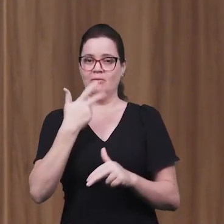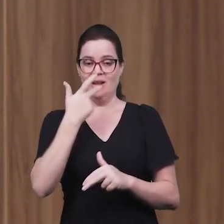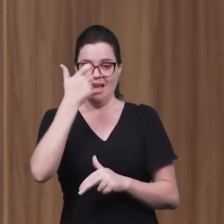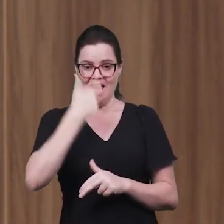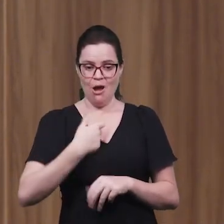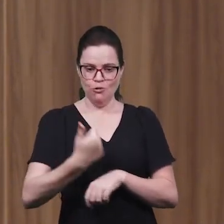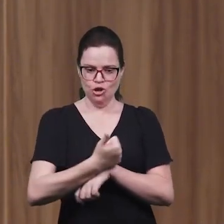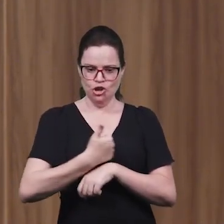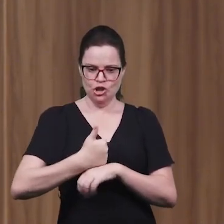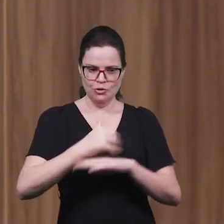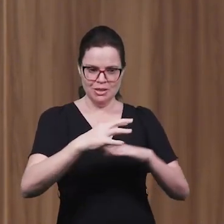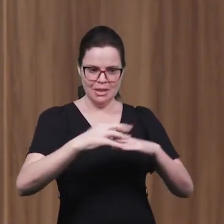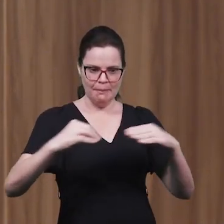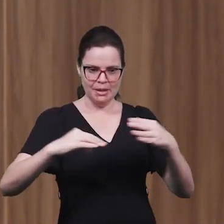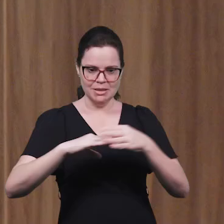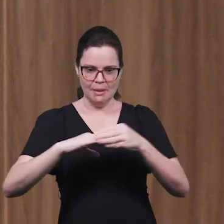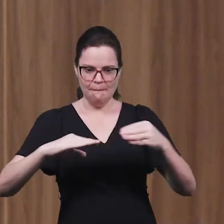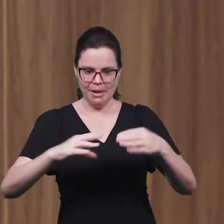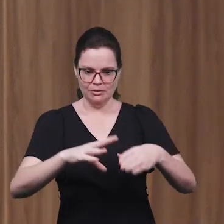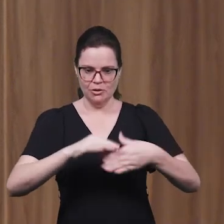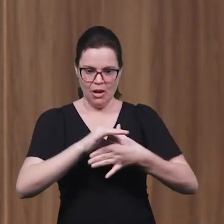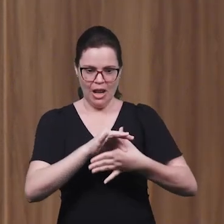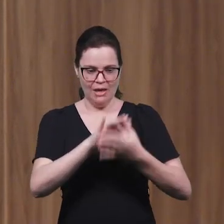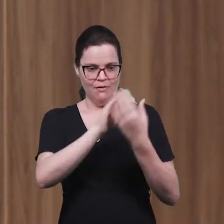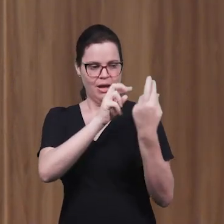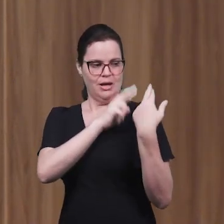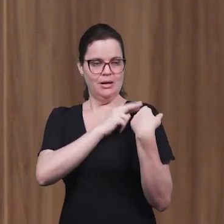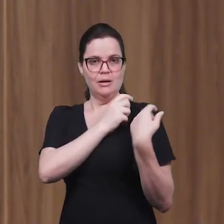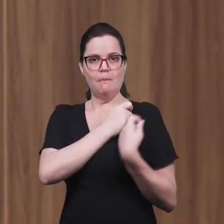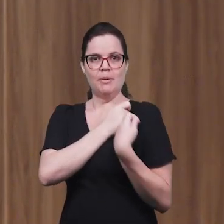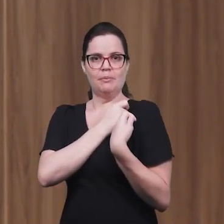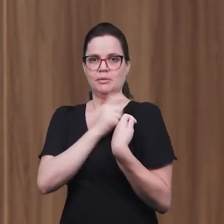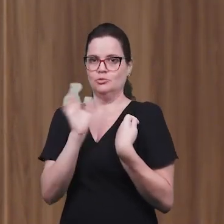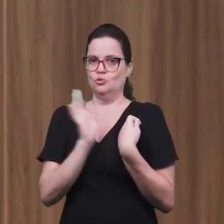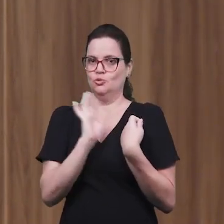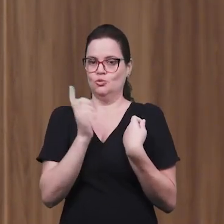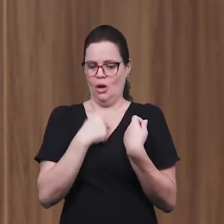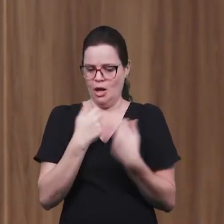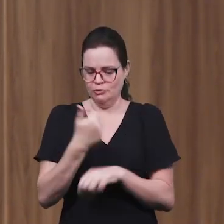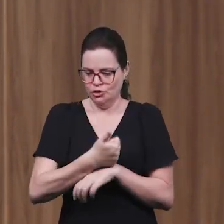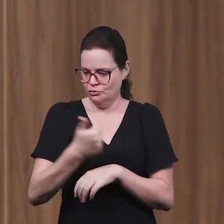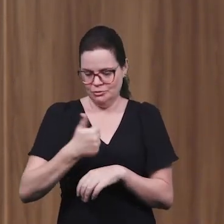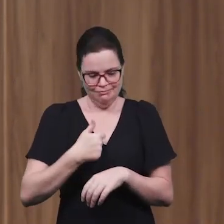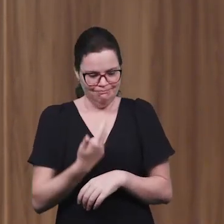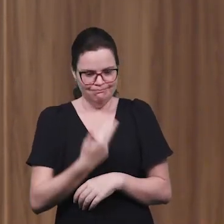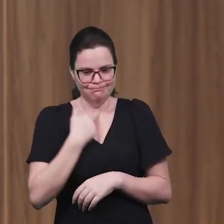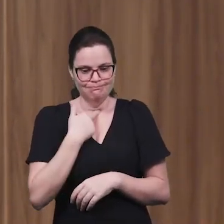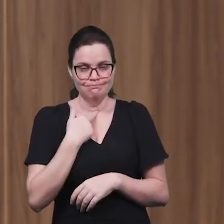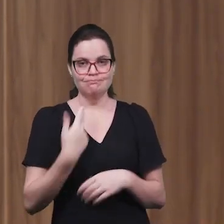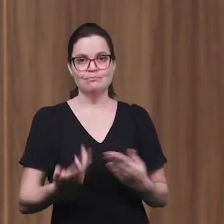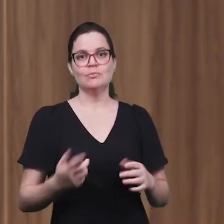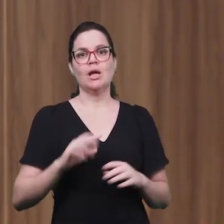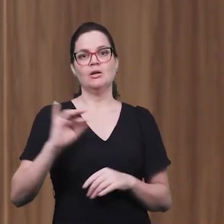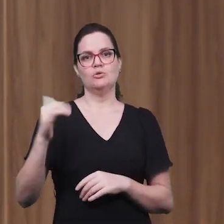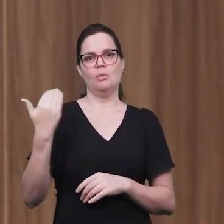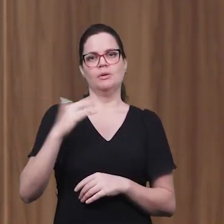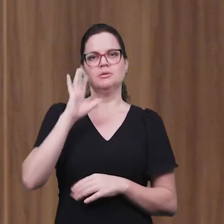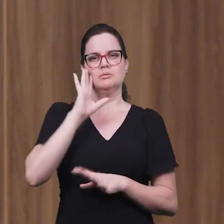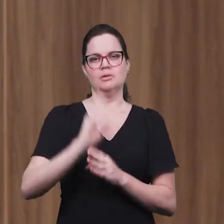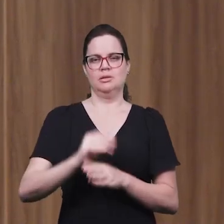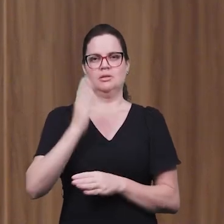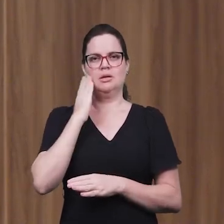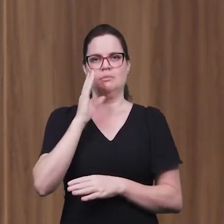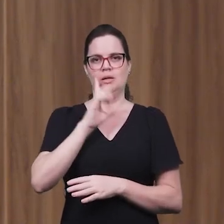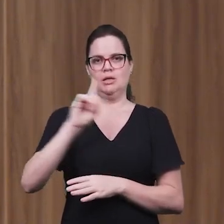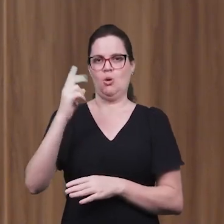questão das sandálias. Então, João Batista sabia que ele ia ser usado pelo